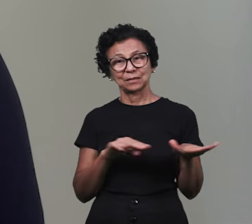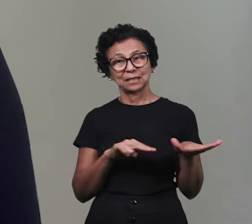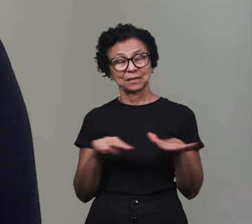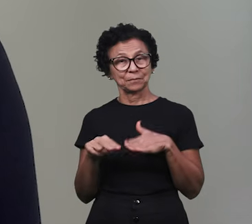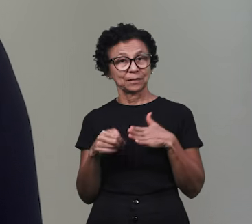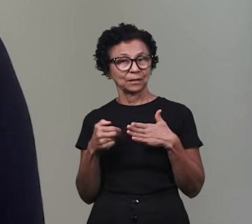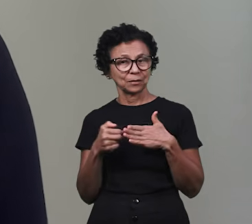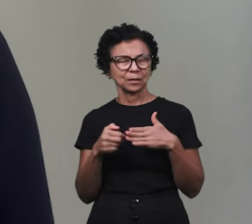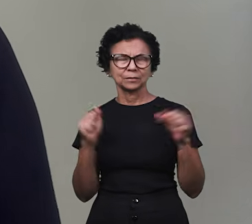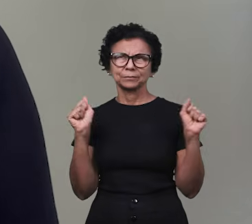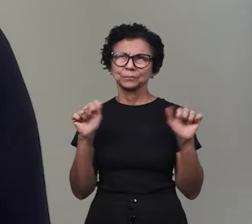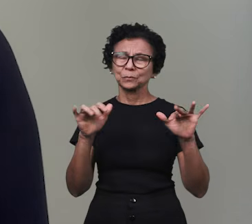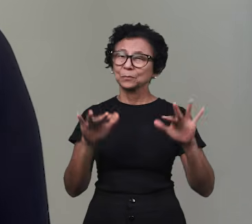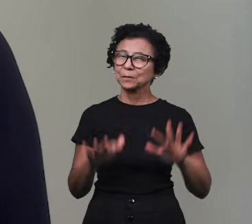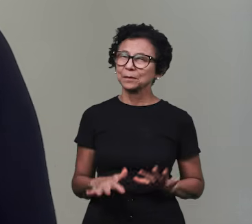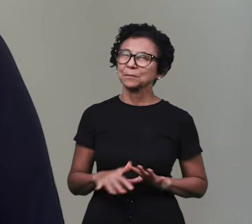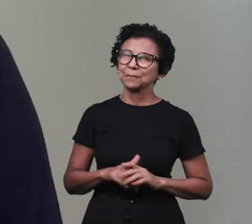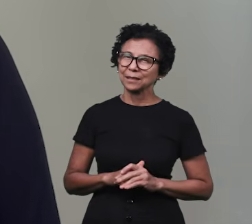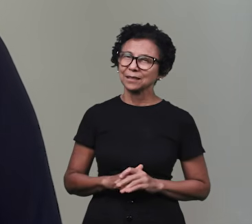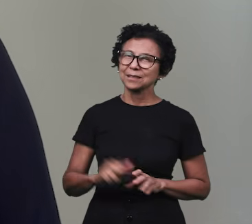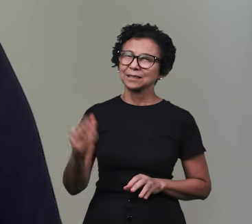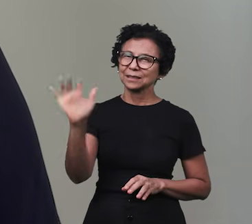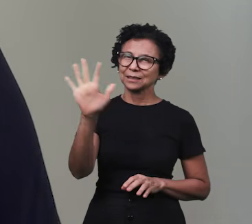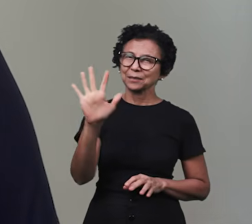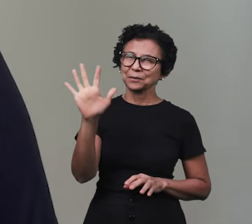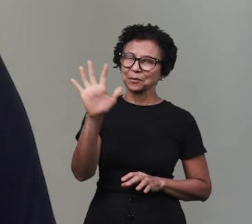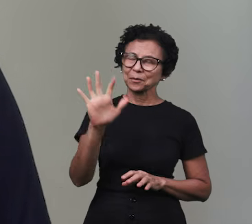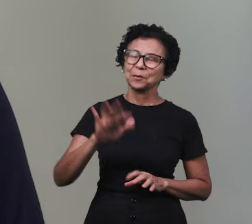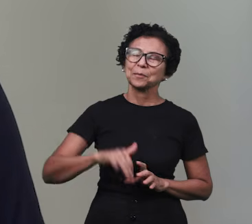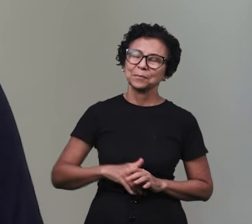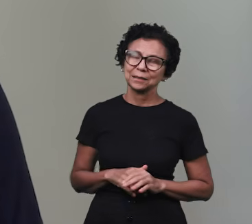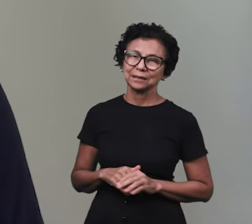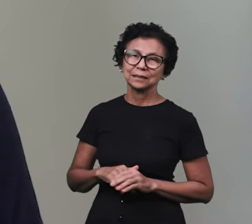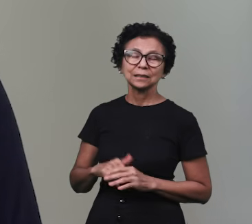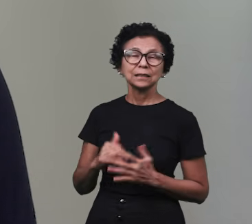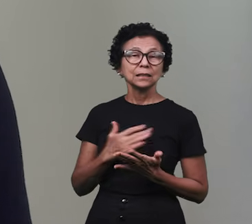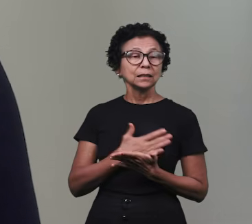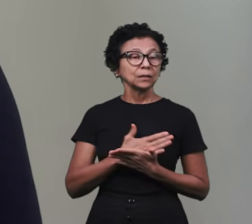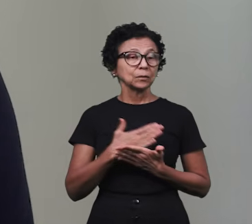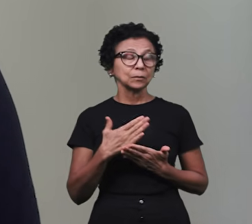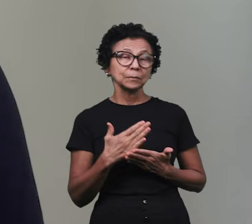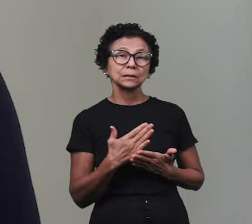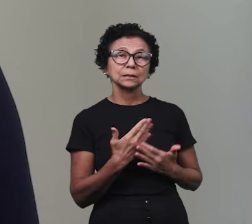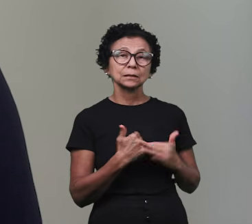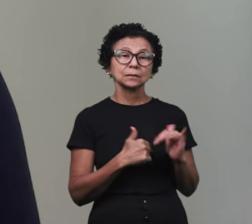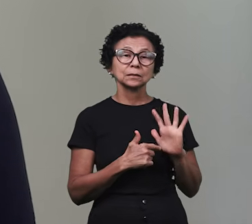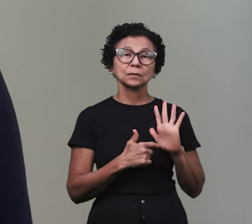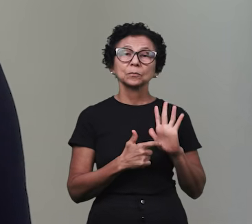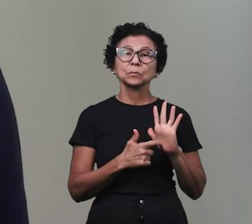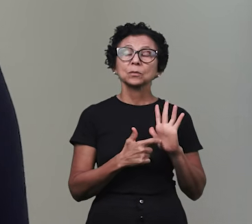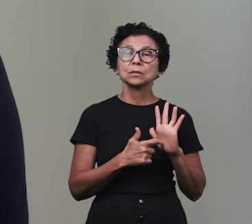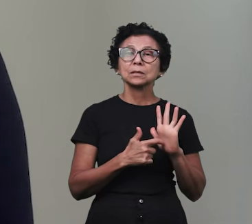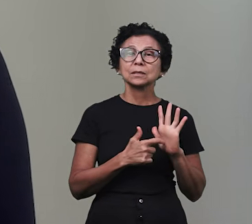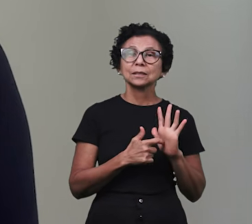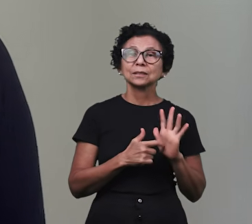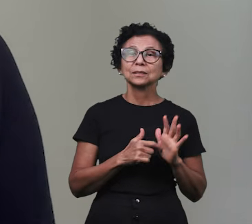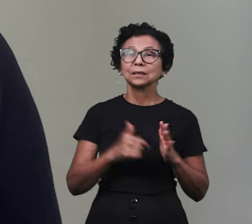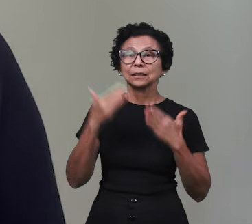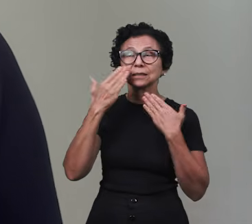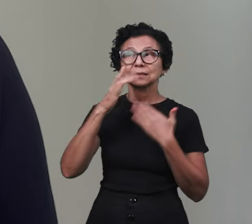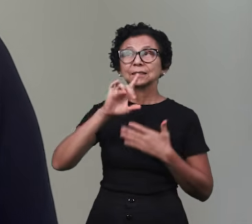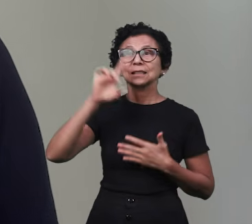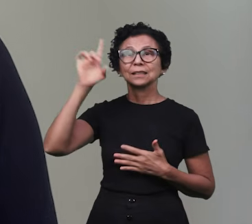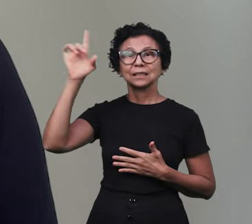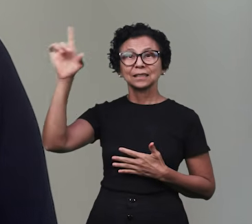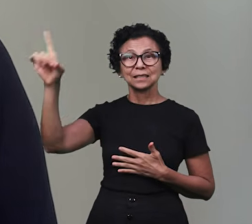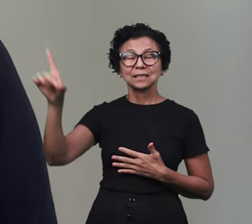Manaim. Este final de semana foi de muitas bênçãos para as igrejas da Europa Ocidental. Iniciamos esta edição glorificando ao Senhor